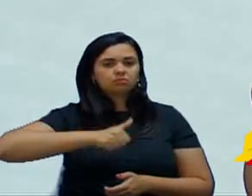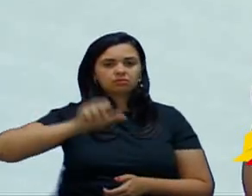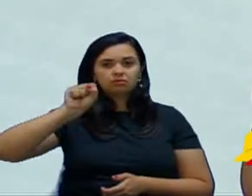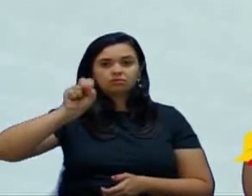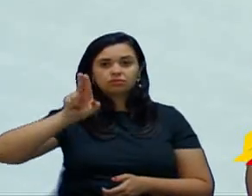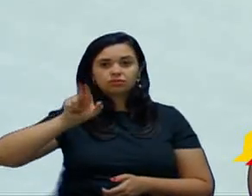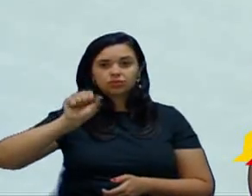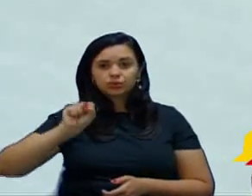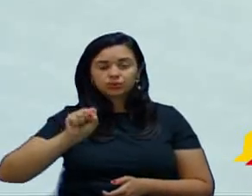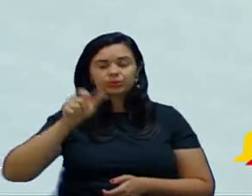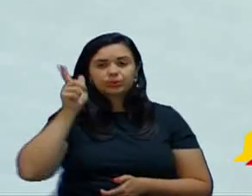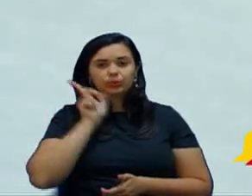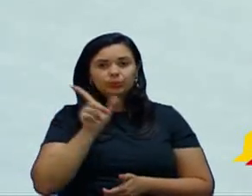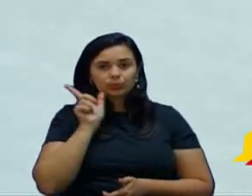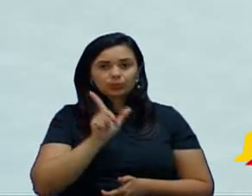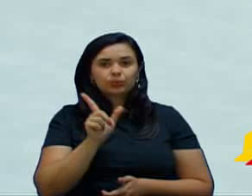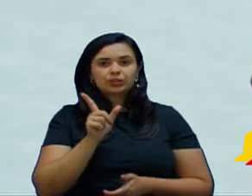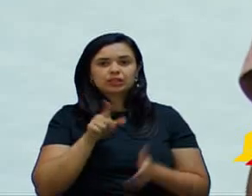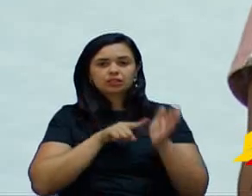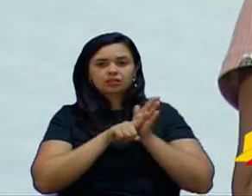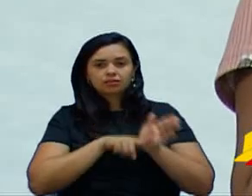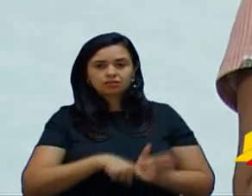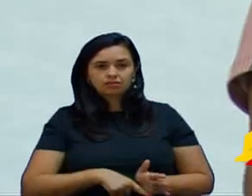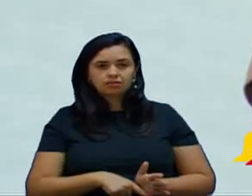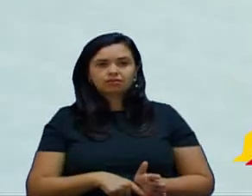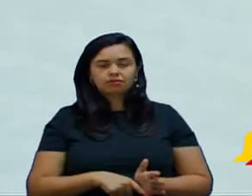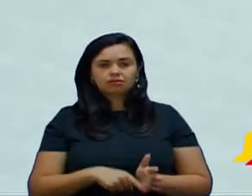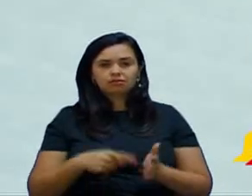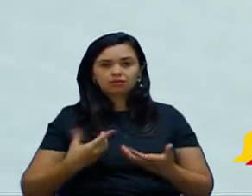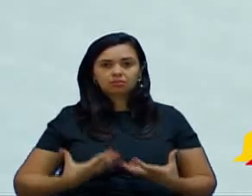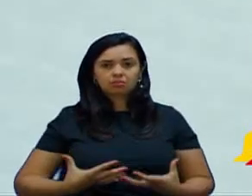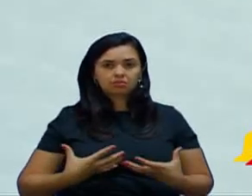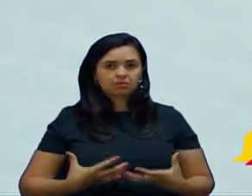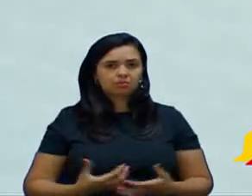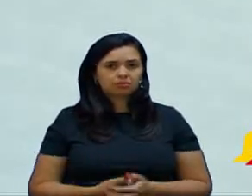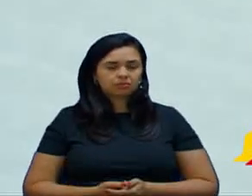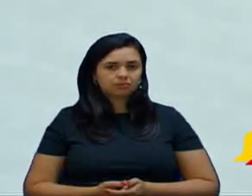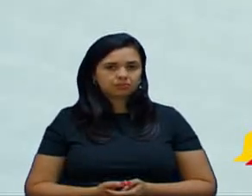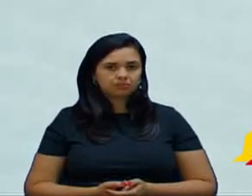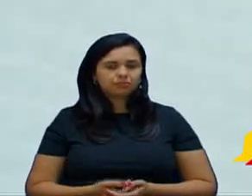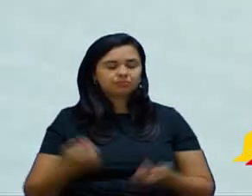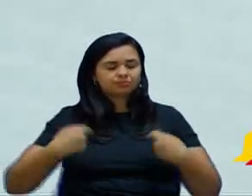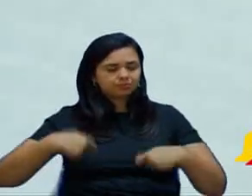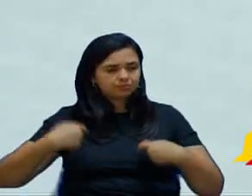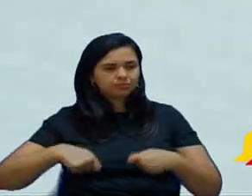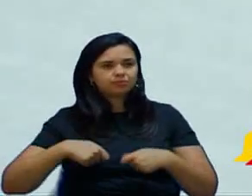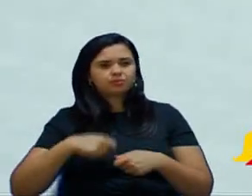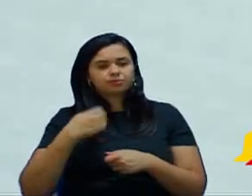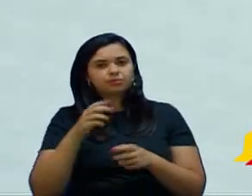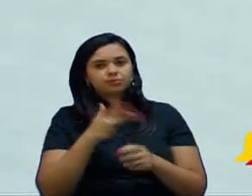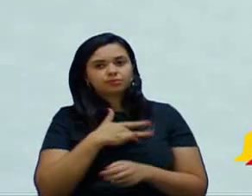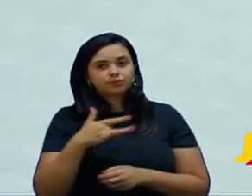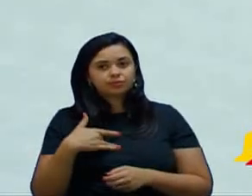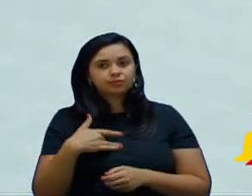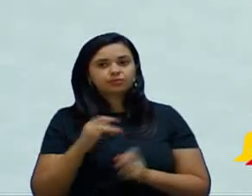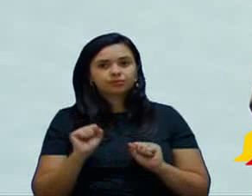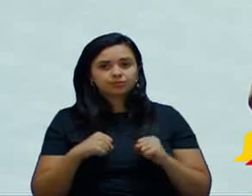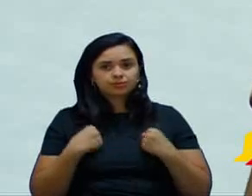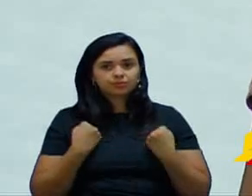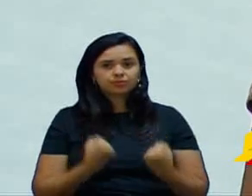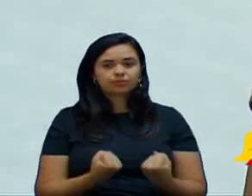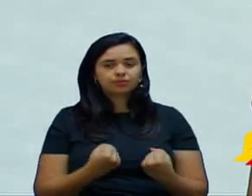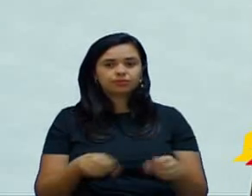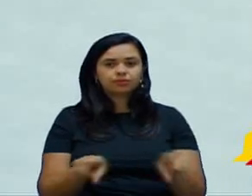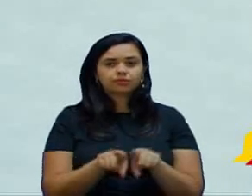uma mamografia. Então, nós precisamos atentar à saúde. Eu gostaria de fazer essa solicitação ao